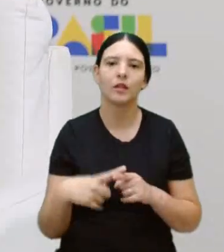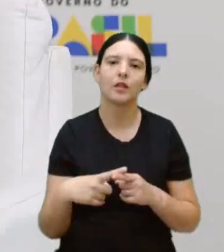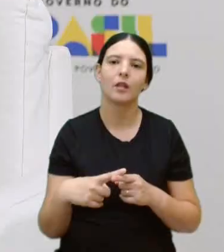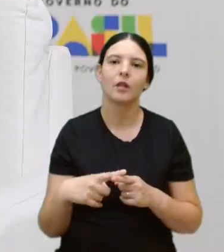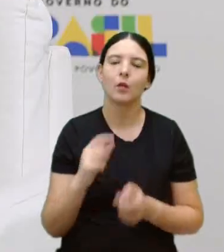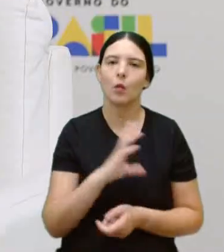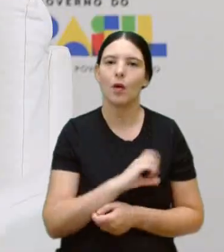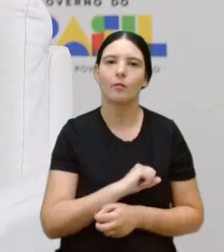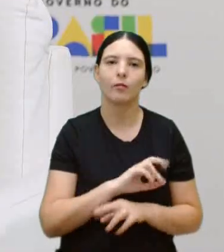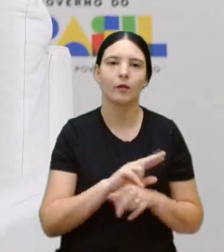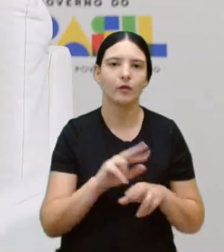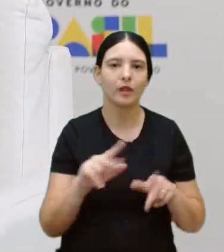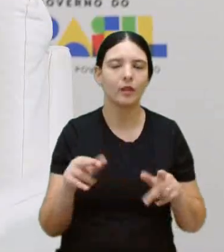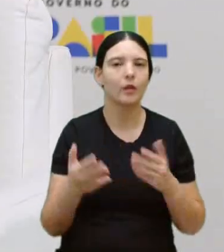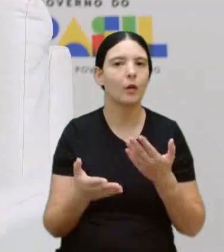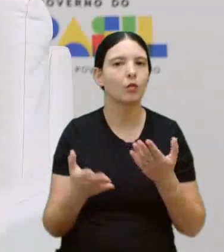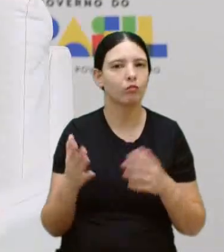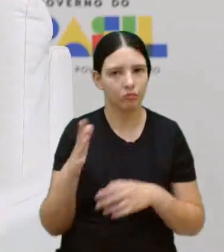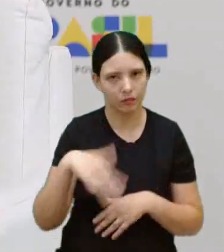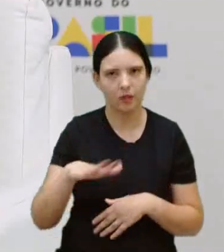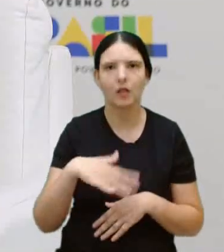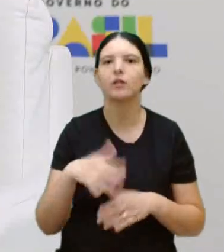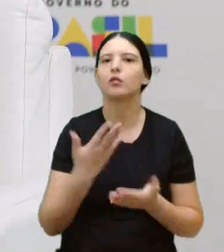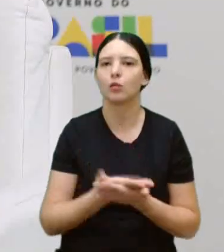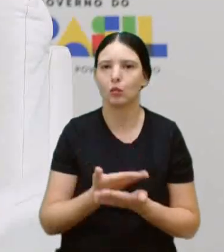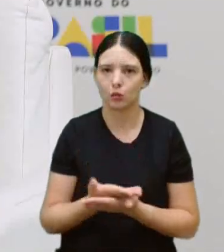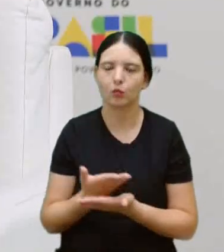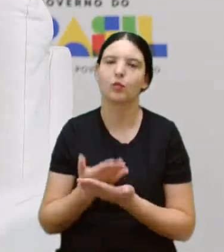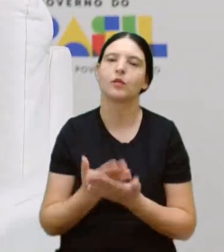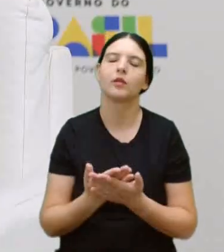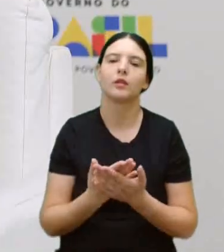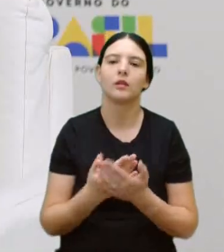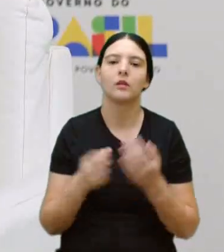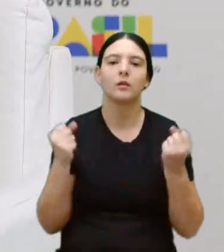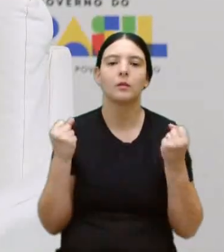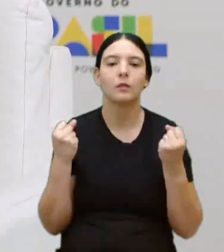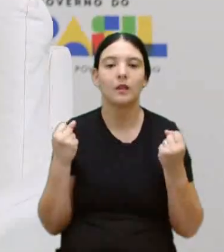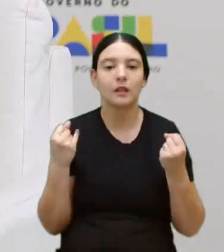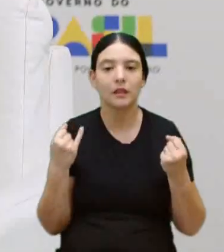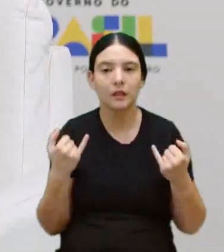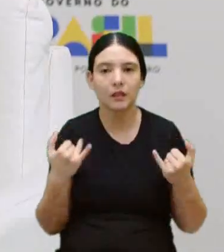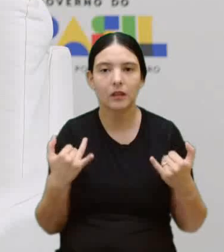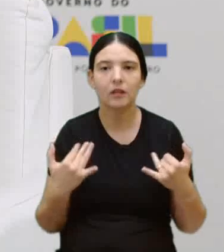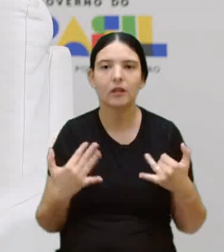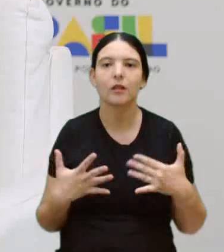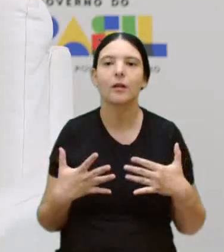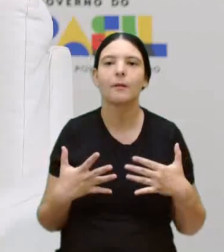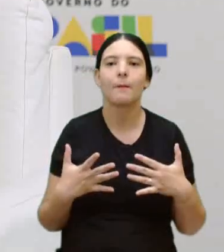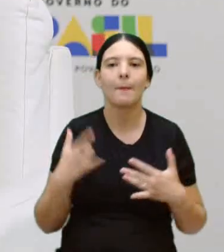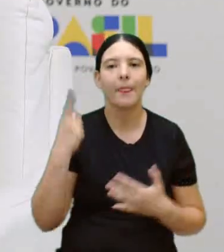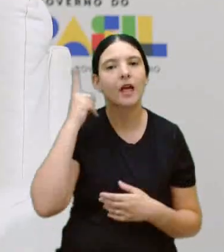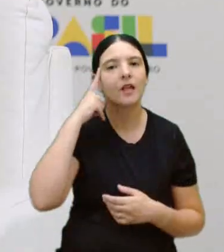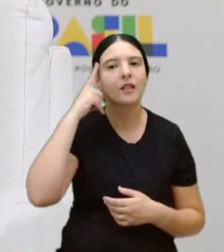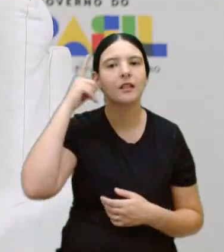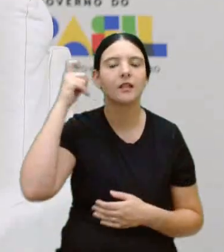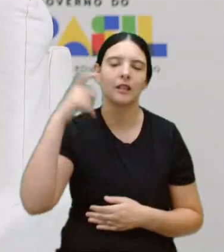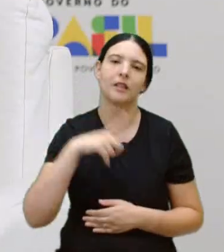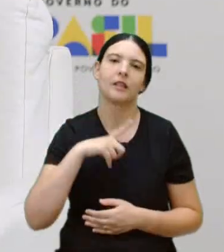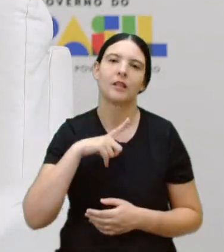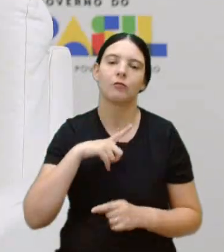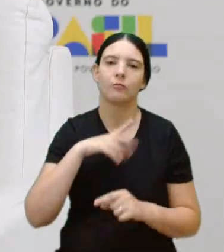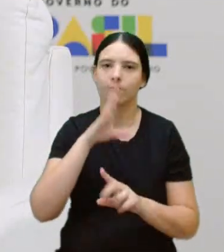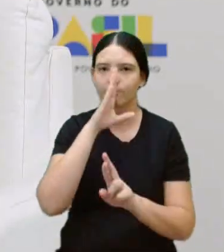de estudos, né? Ele vai justamente deslocar a ideia da centralidade do